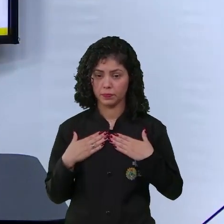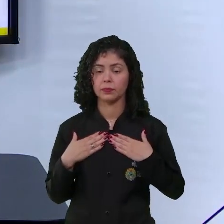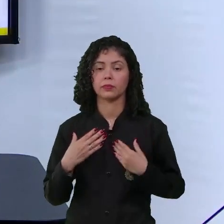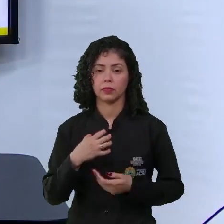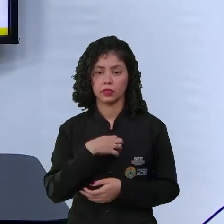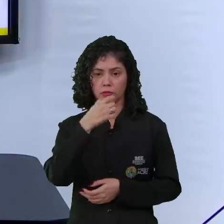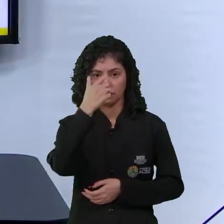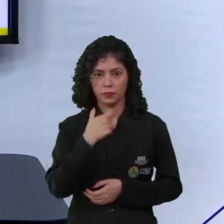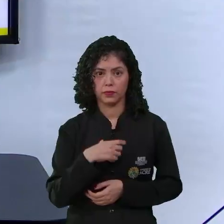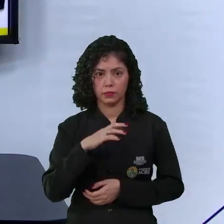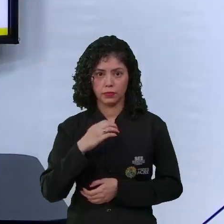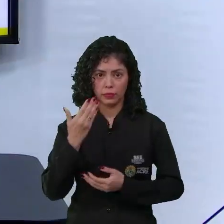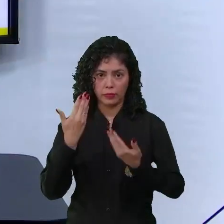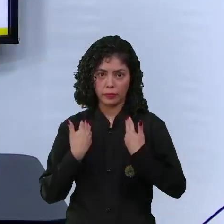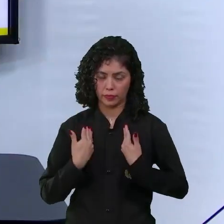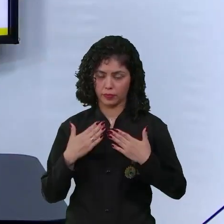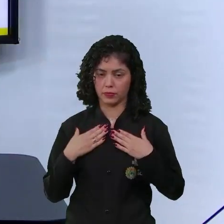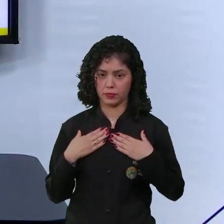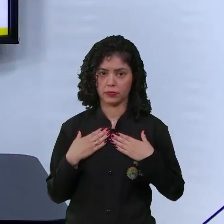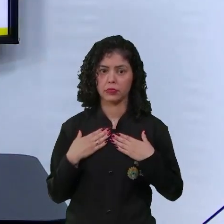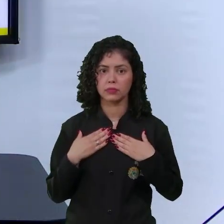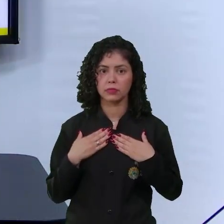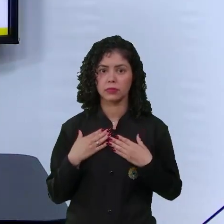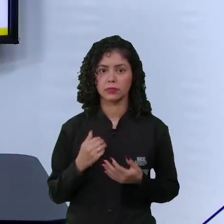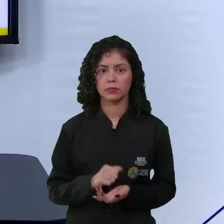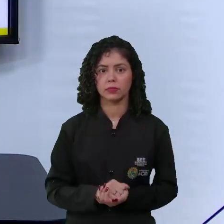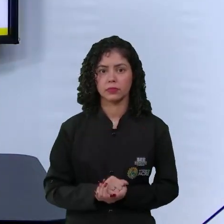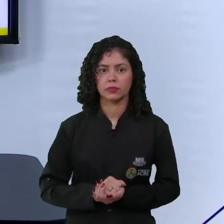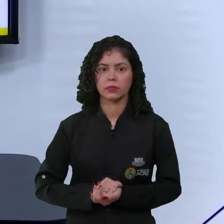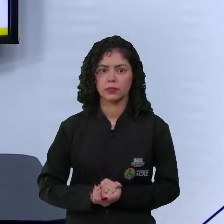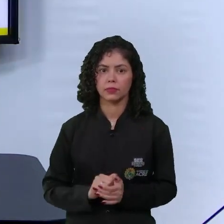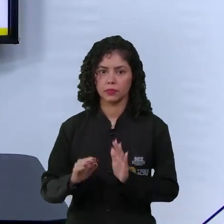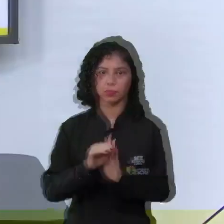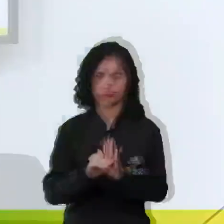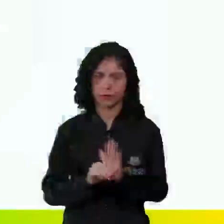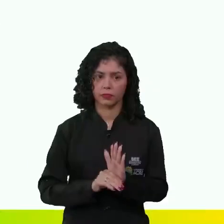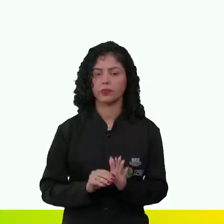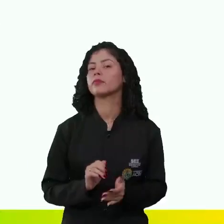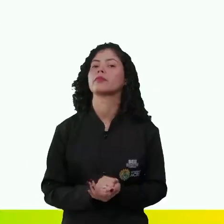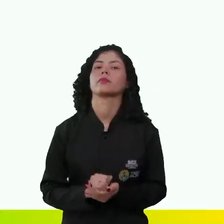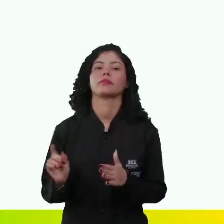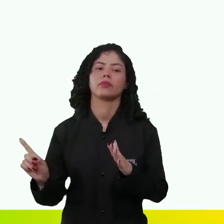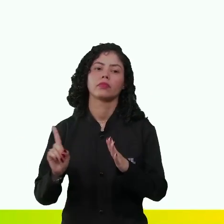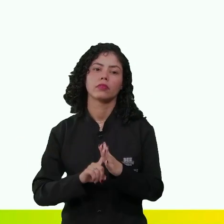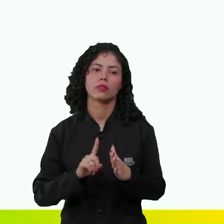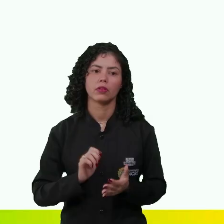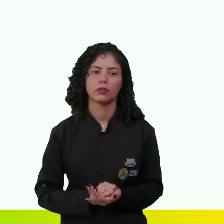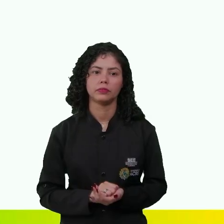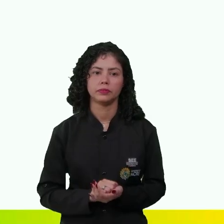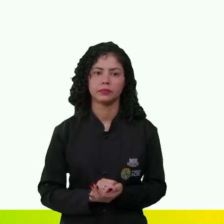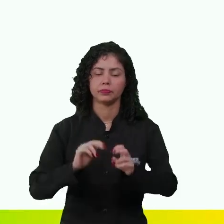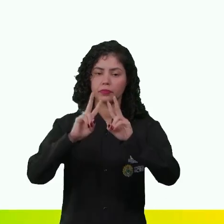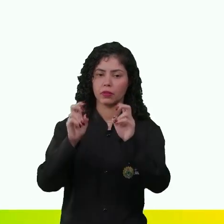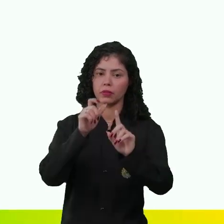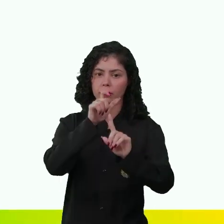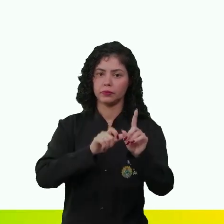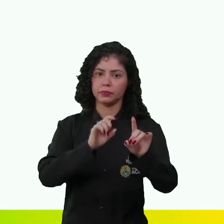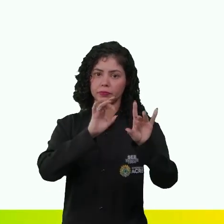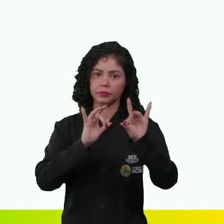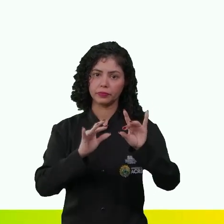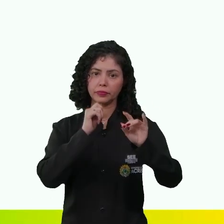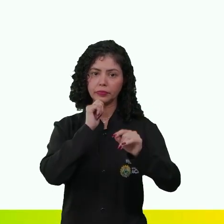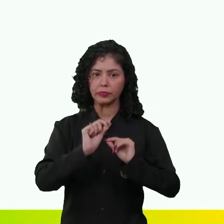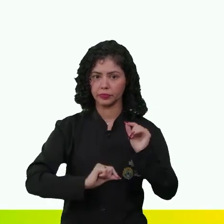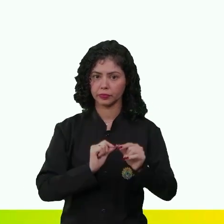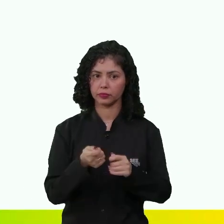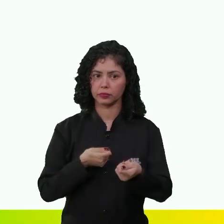ser, essa forma é minha, meu amor. É a construção minha. Vamos ver das alternativas qual é a que mais se encaixa. Ó. Nas abordagens dos autores, a técnica,